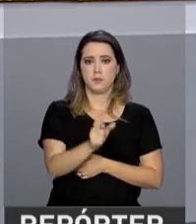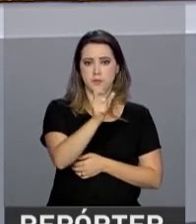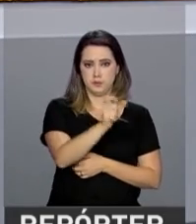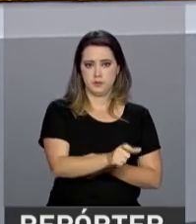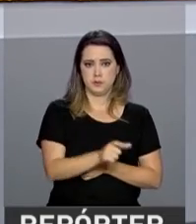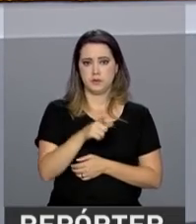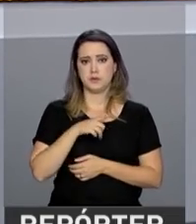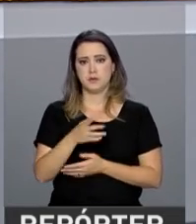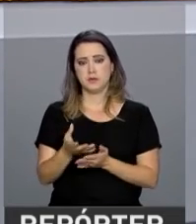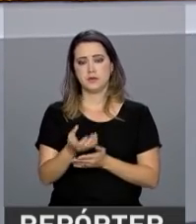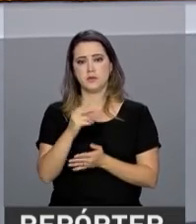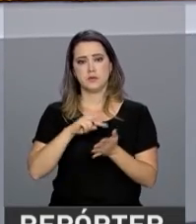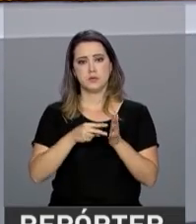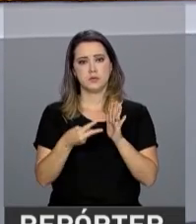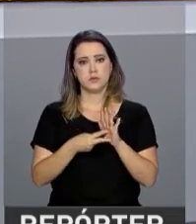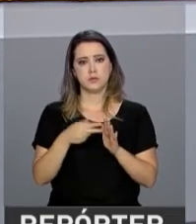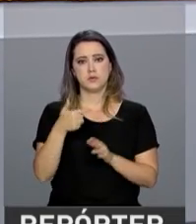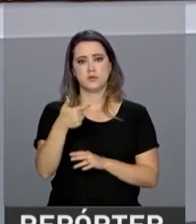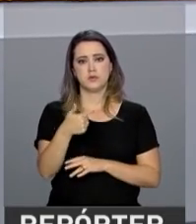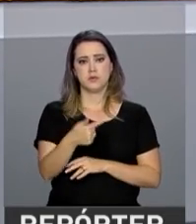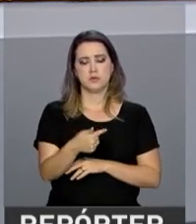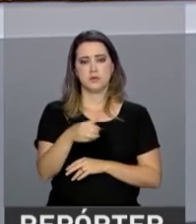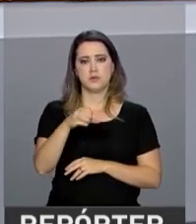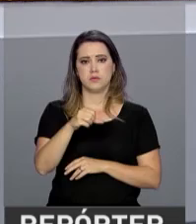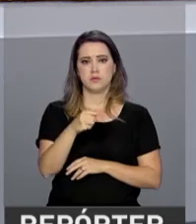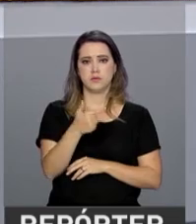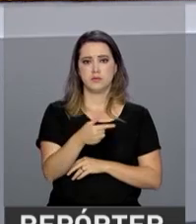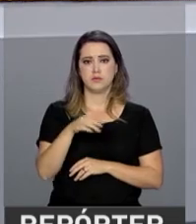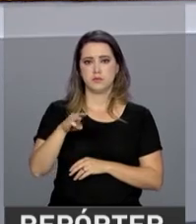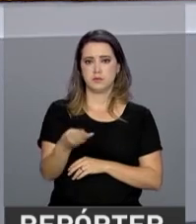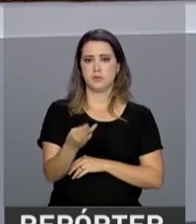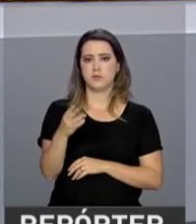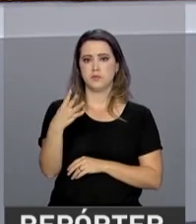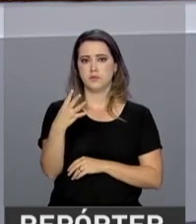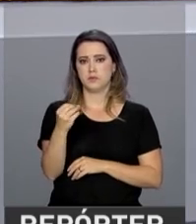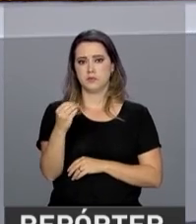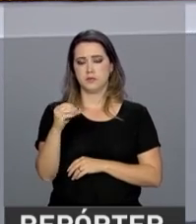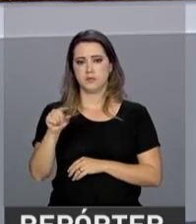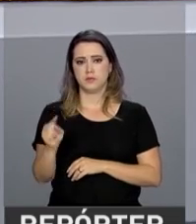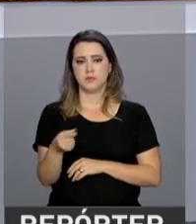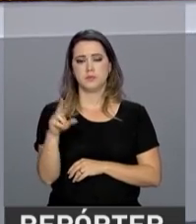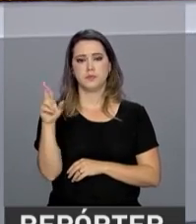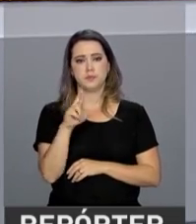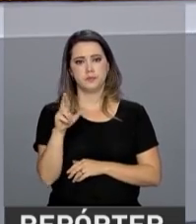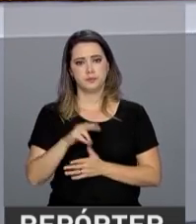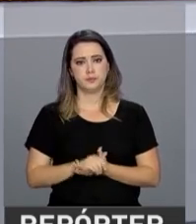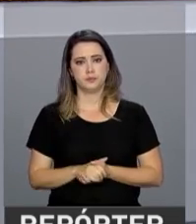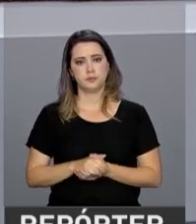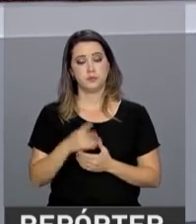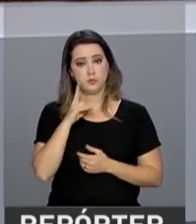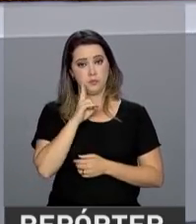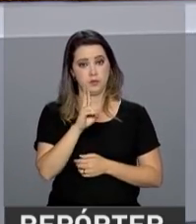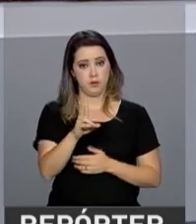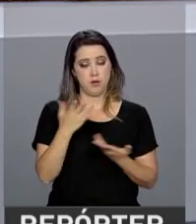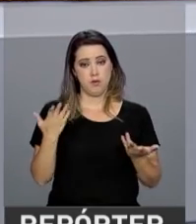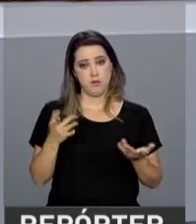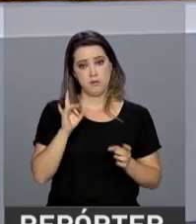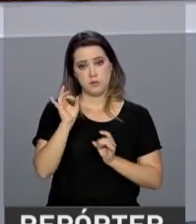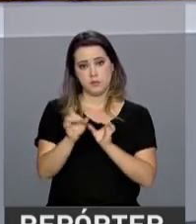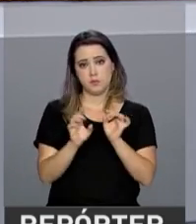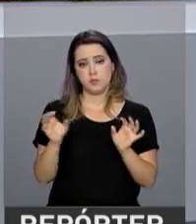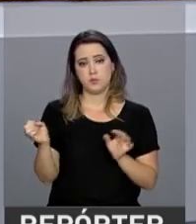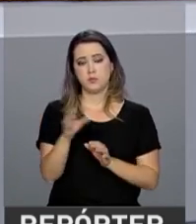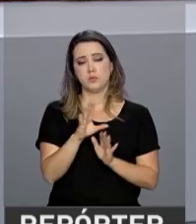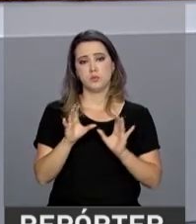cotistas representando os saques de 792 milhões e quatrocentos mil reais considerando exclusivamente